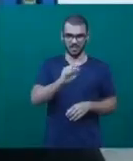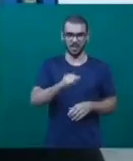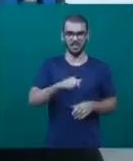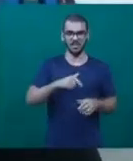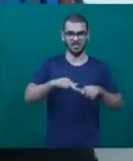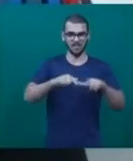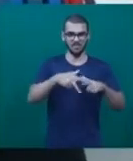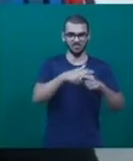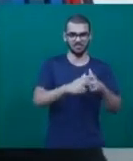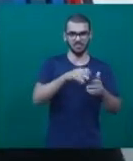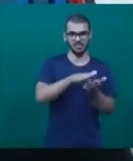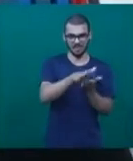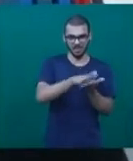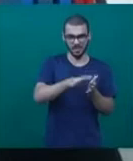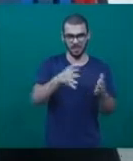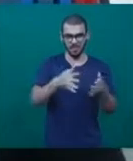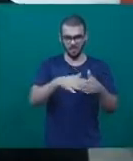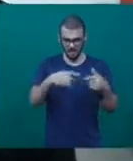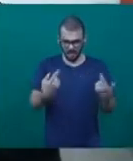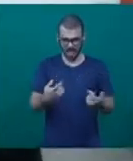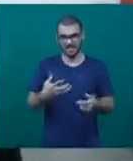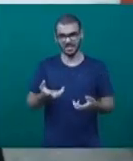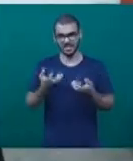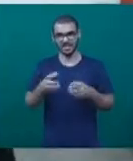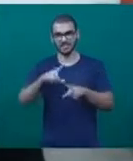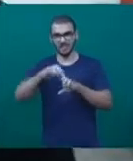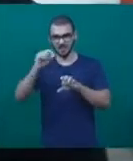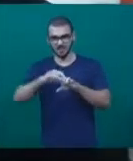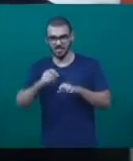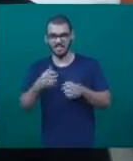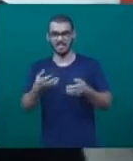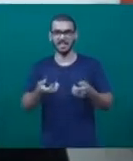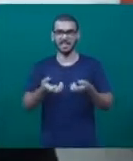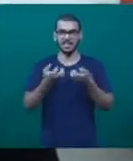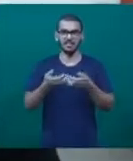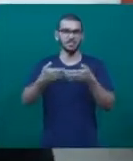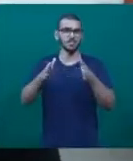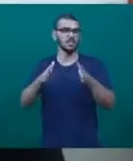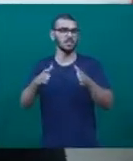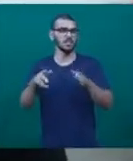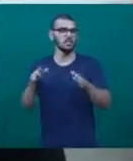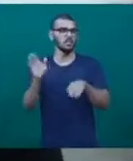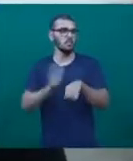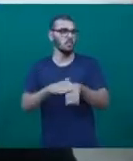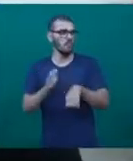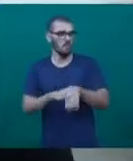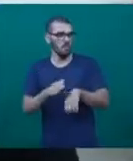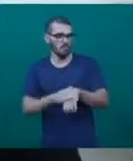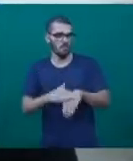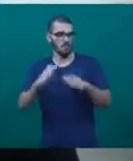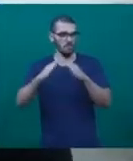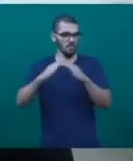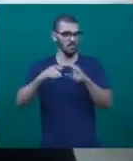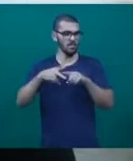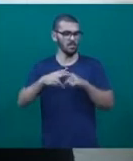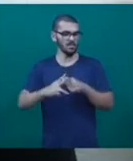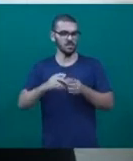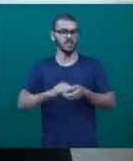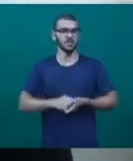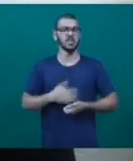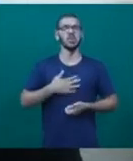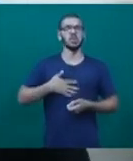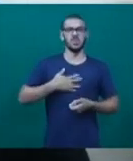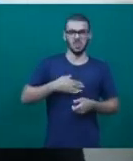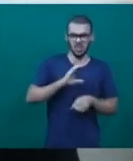A meta é abrir a própria oficina. Estou gostando bastante do curso, ele é bem amplo. A área de abrangência do curso,